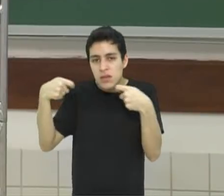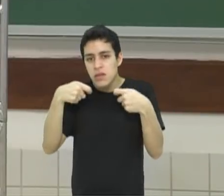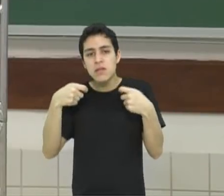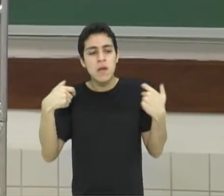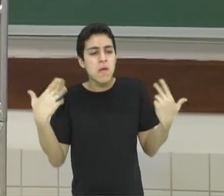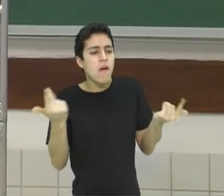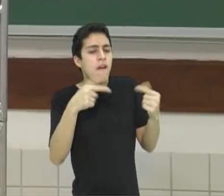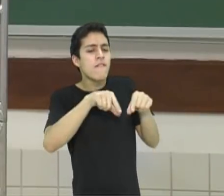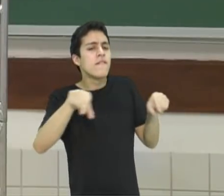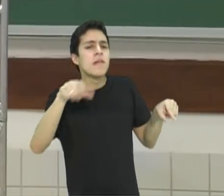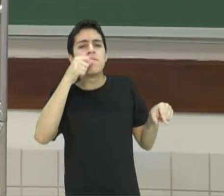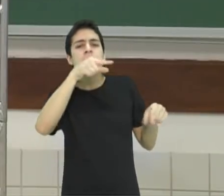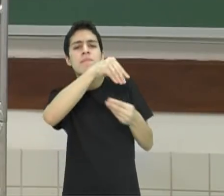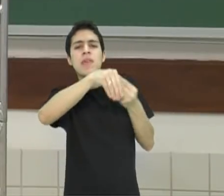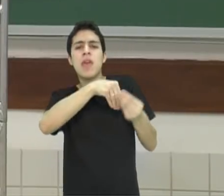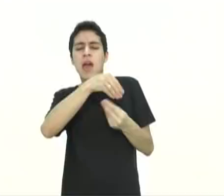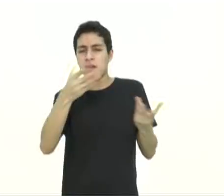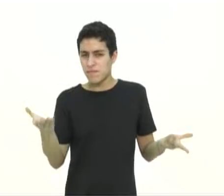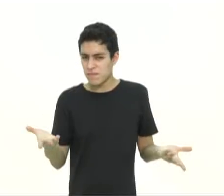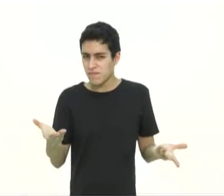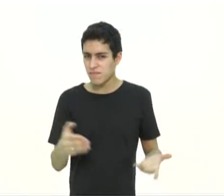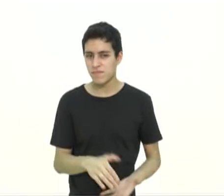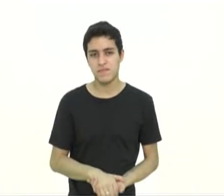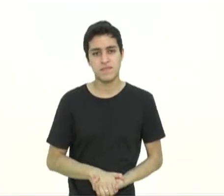engraçado? Eu já volto com vocês.